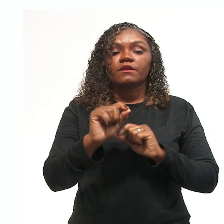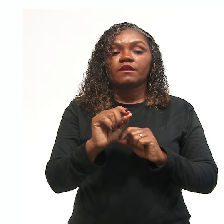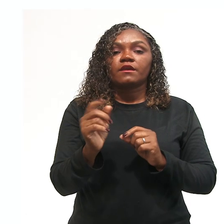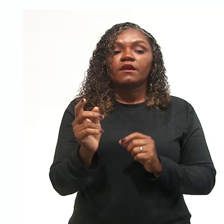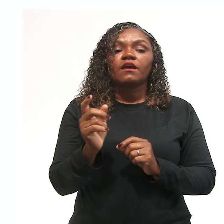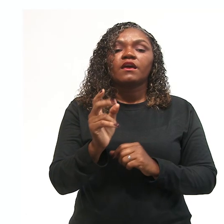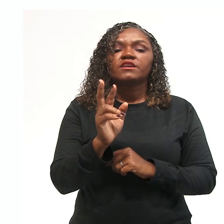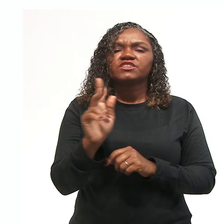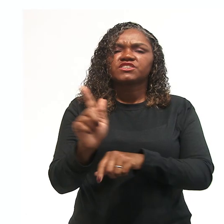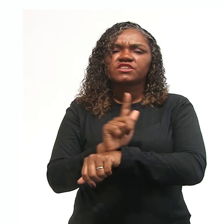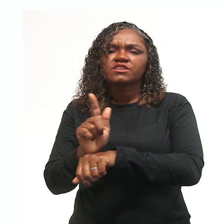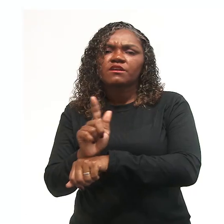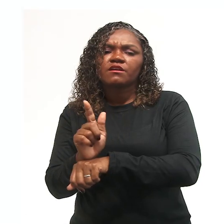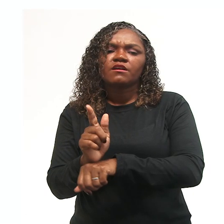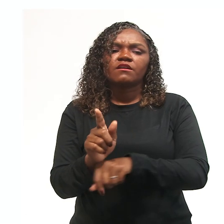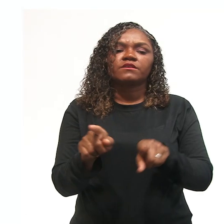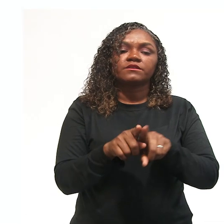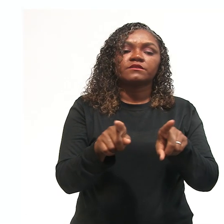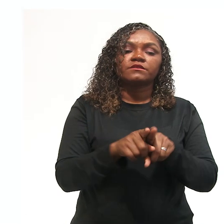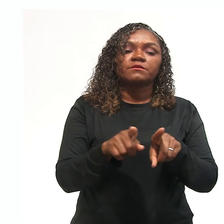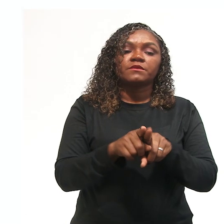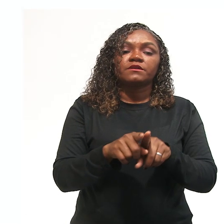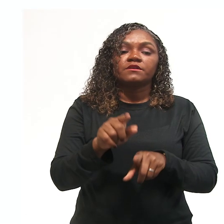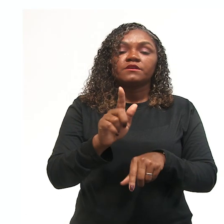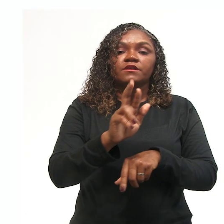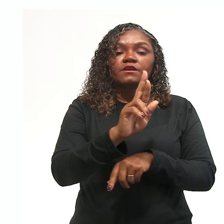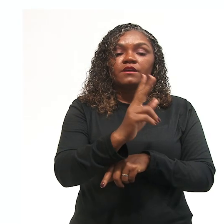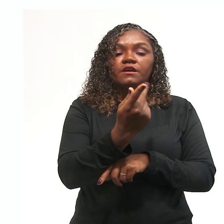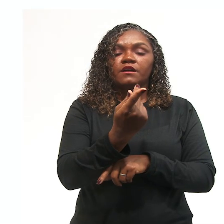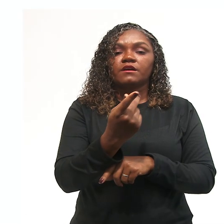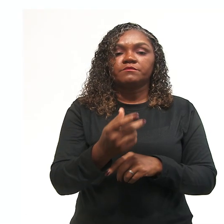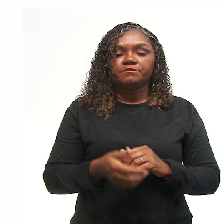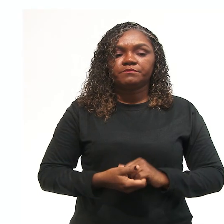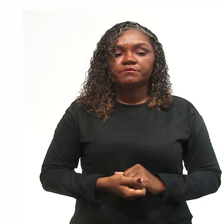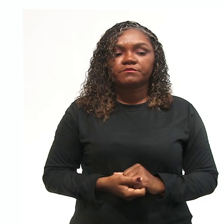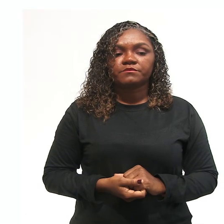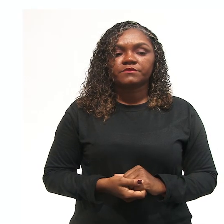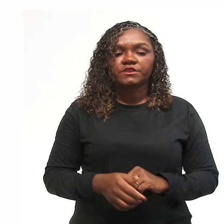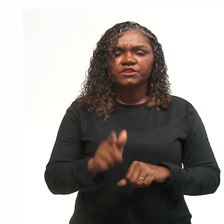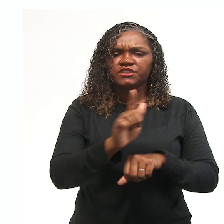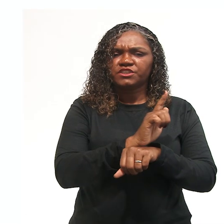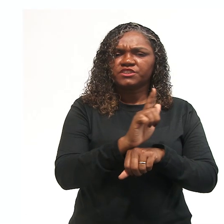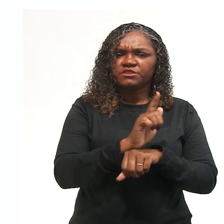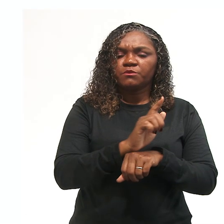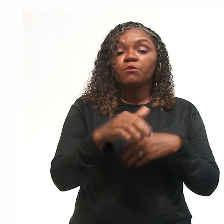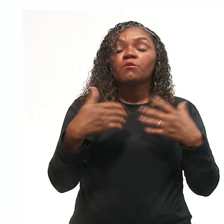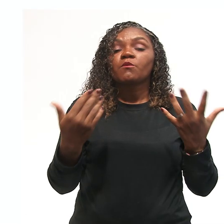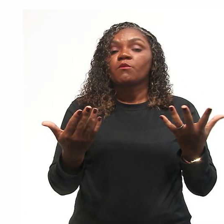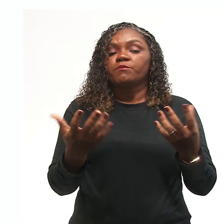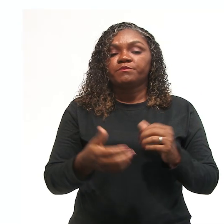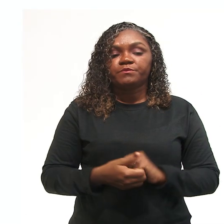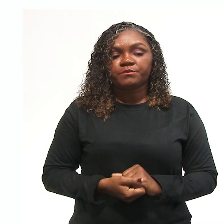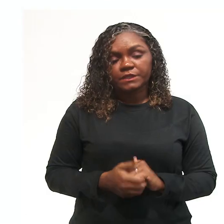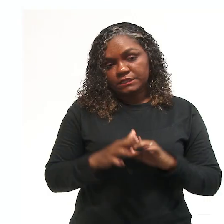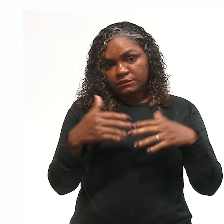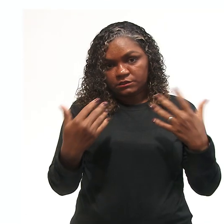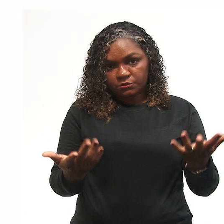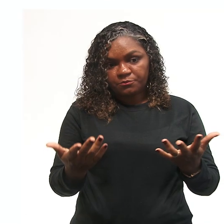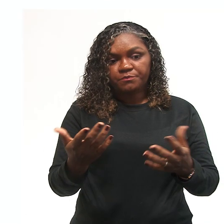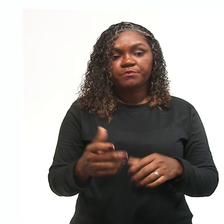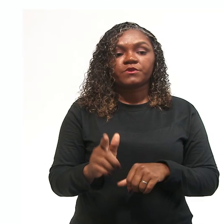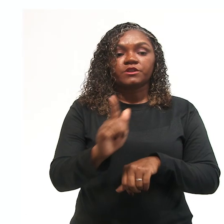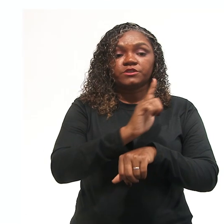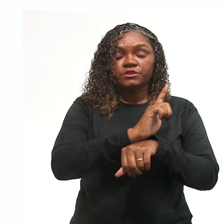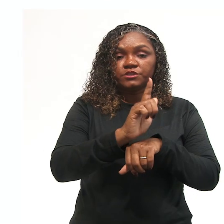essa gestão de recursos humanos da forma que nós vamos estudar hoje aqui. A gestão de recursos humanos é